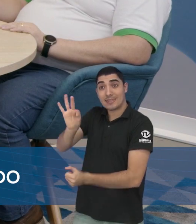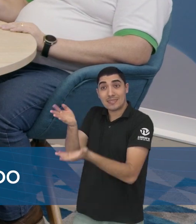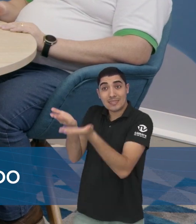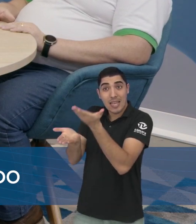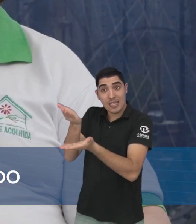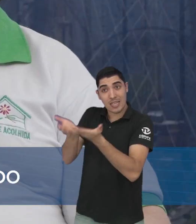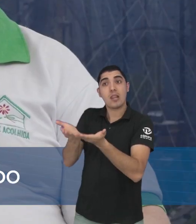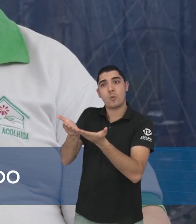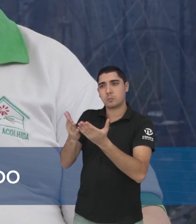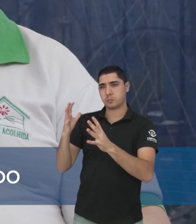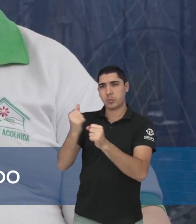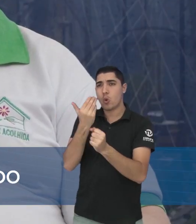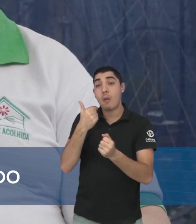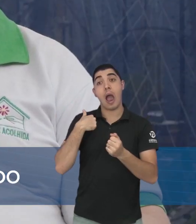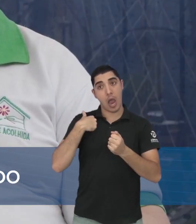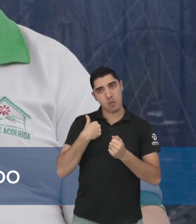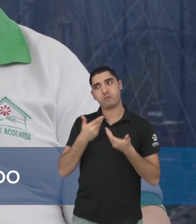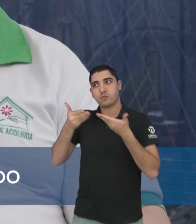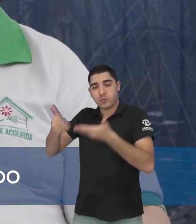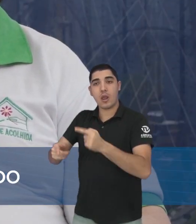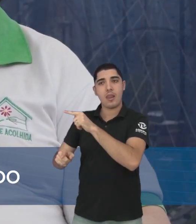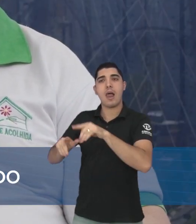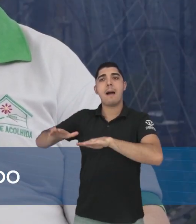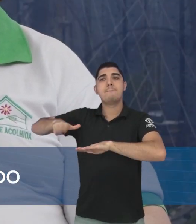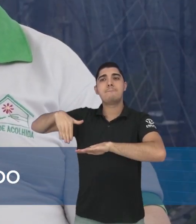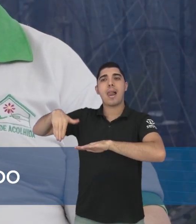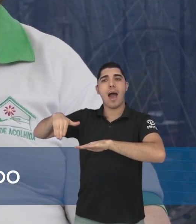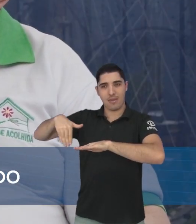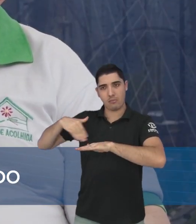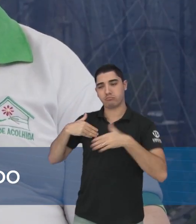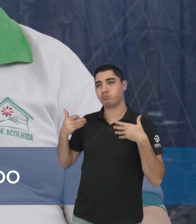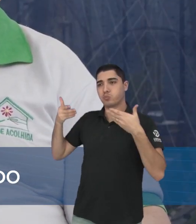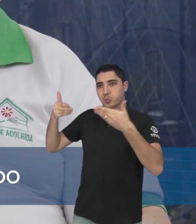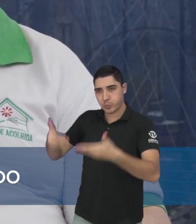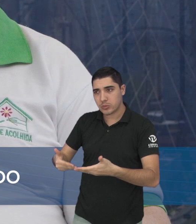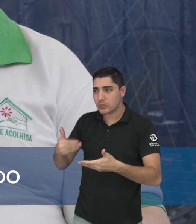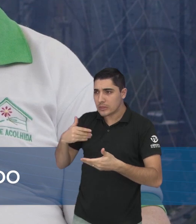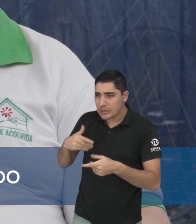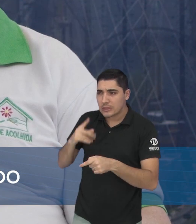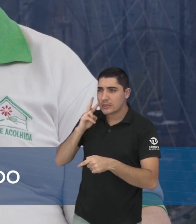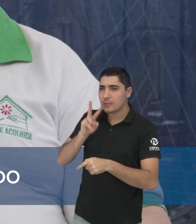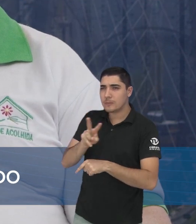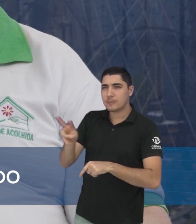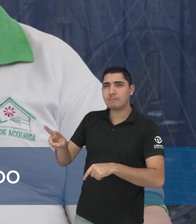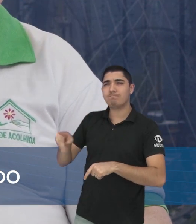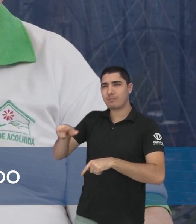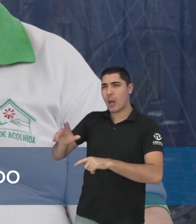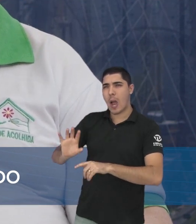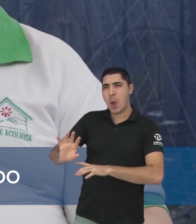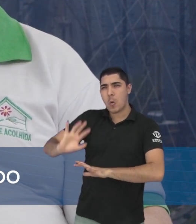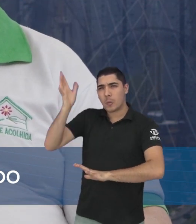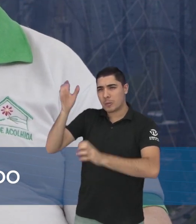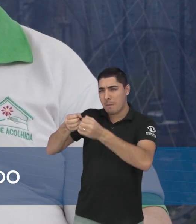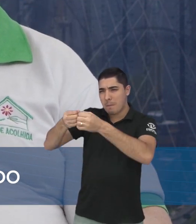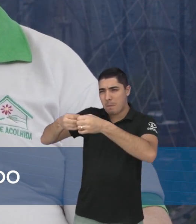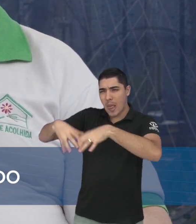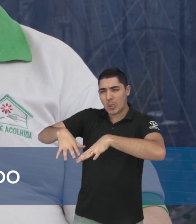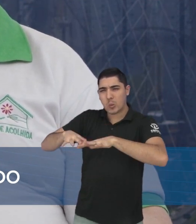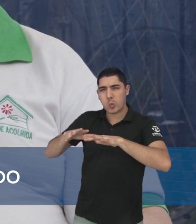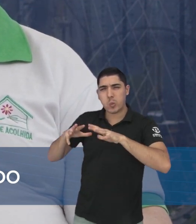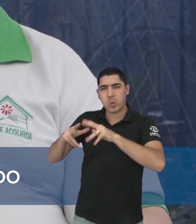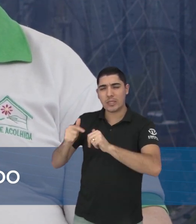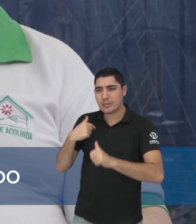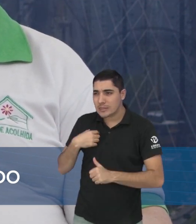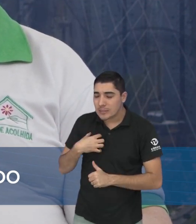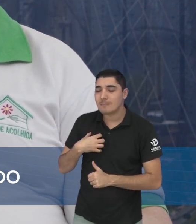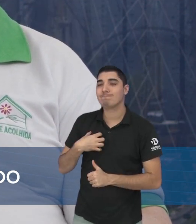Desci, fui até Boiçucanga, a paróquia de Boiçucanga, onde foi mais afetado, aquela região mais afetada.